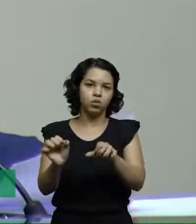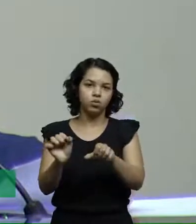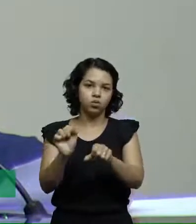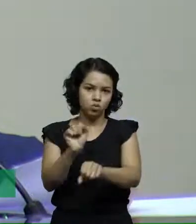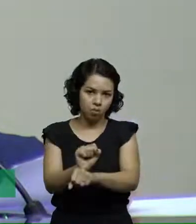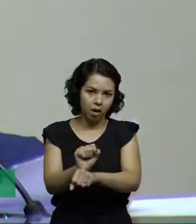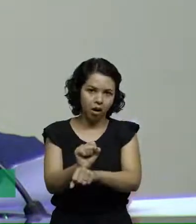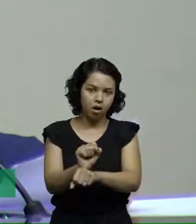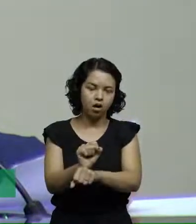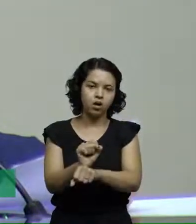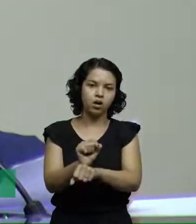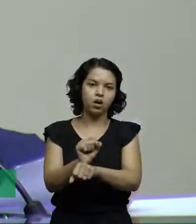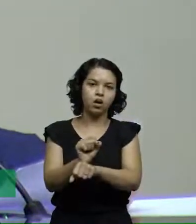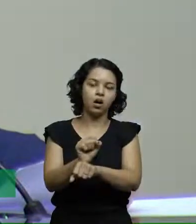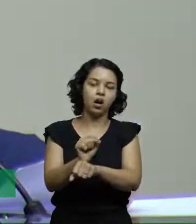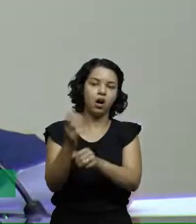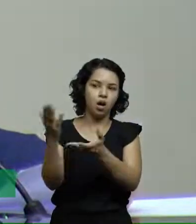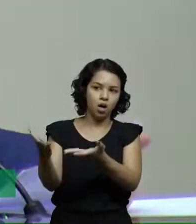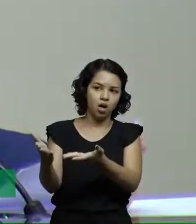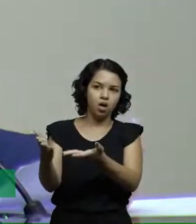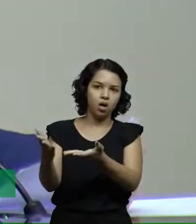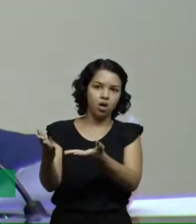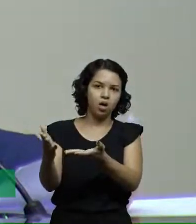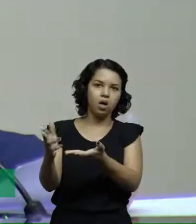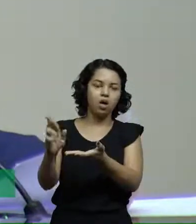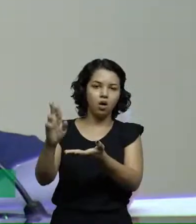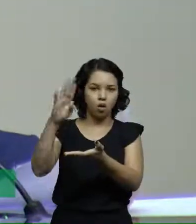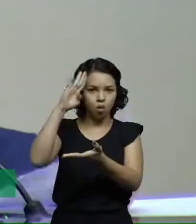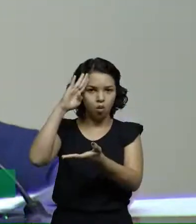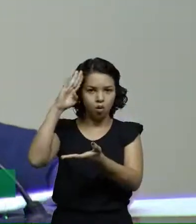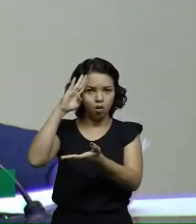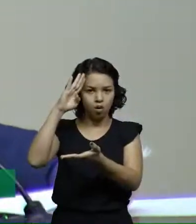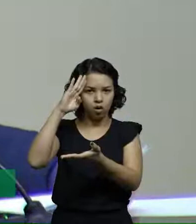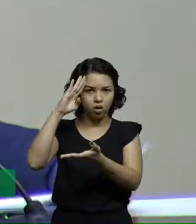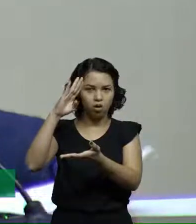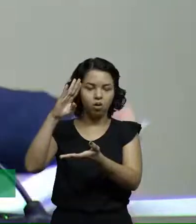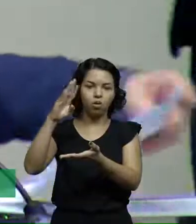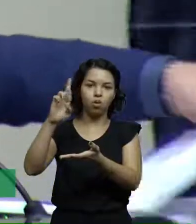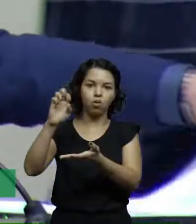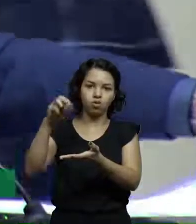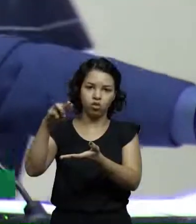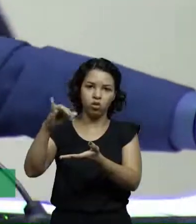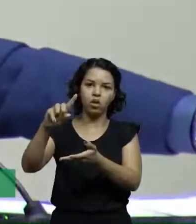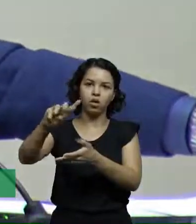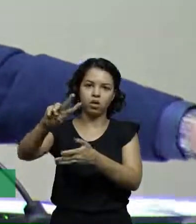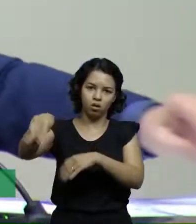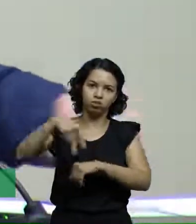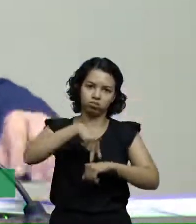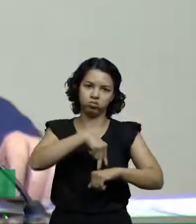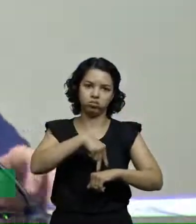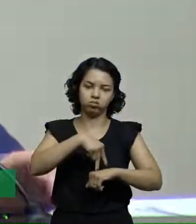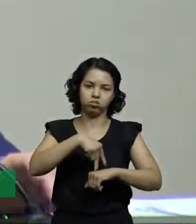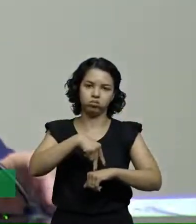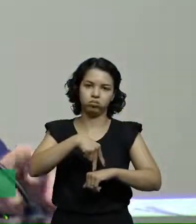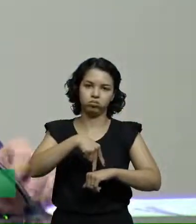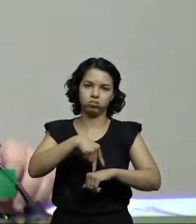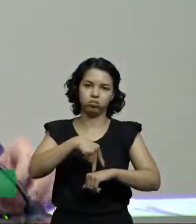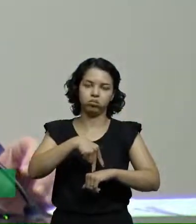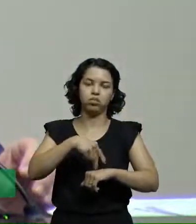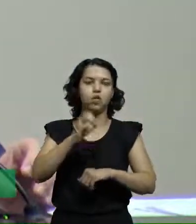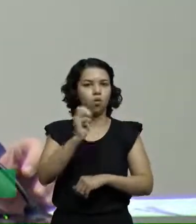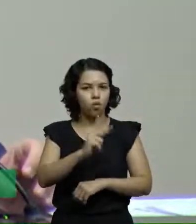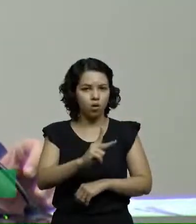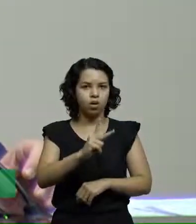o coronel Rudinei Floriano terá, então, fará então uso da palavra. Positivo.